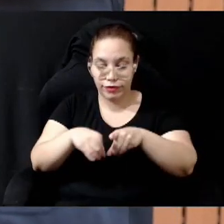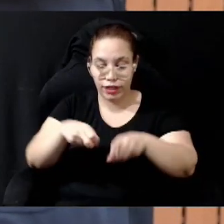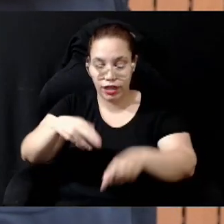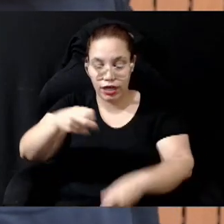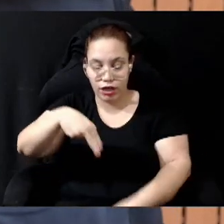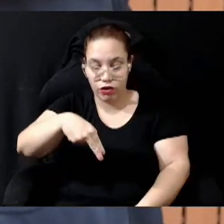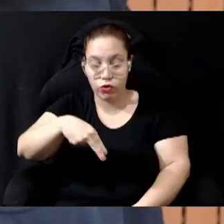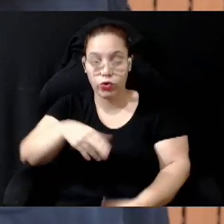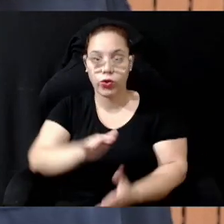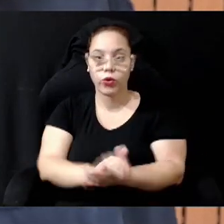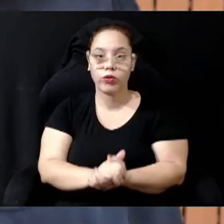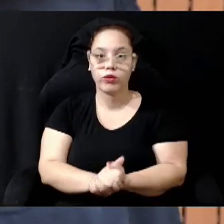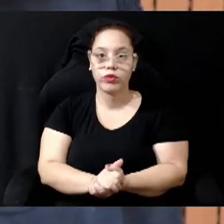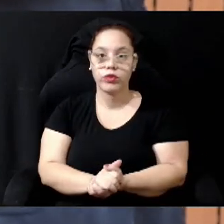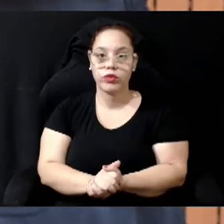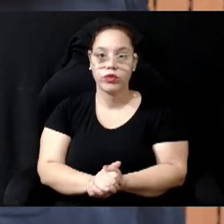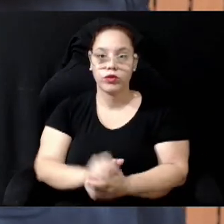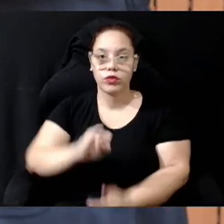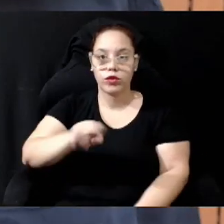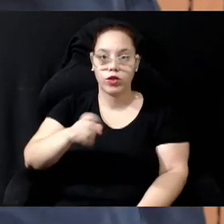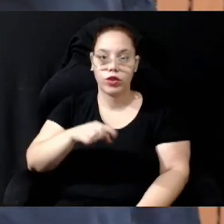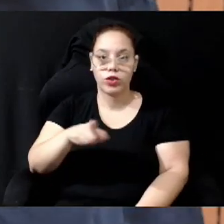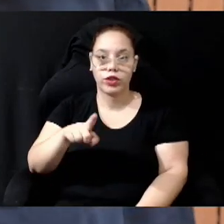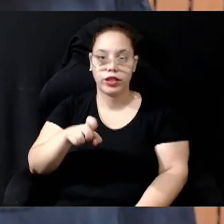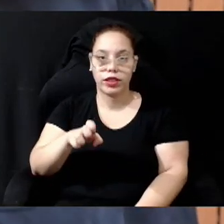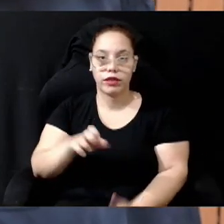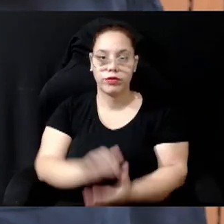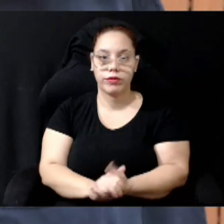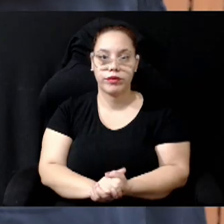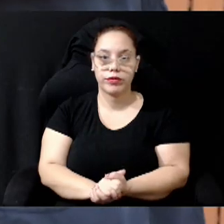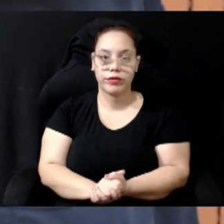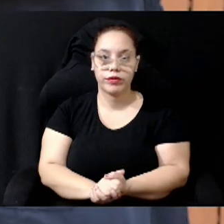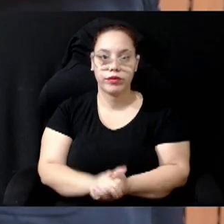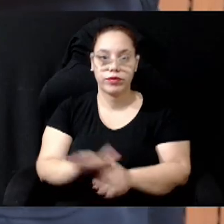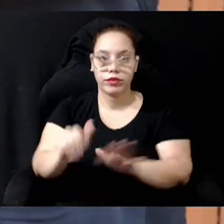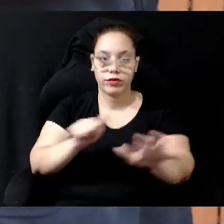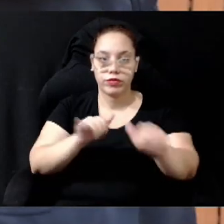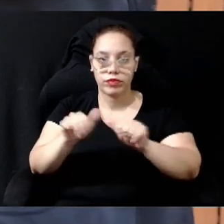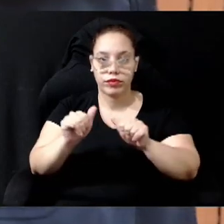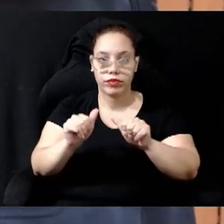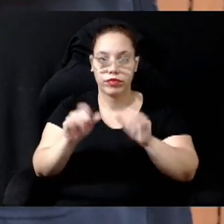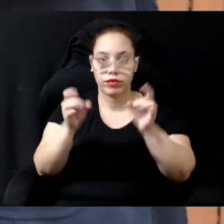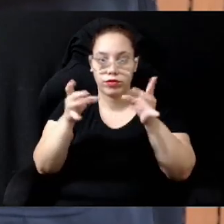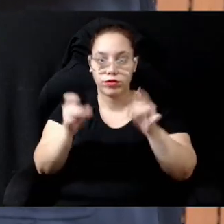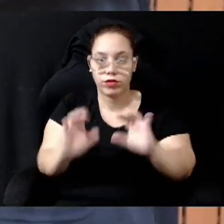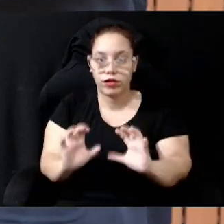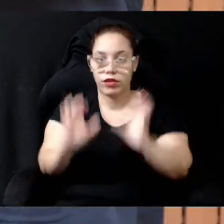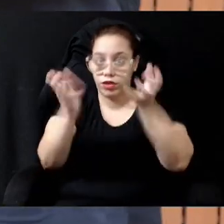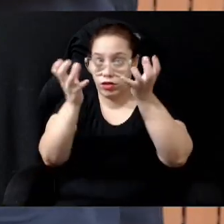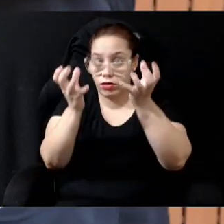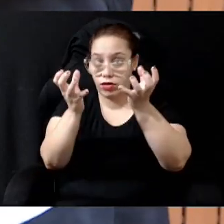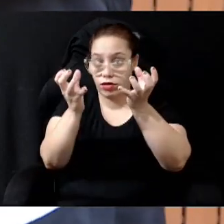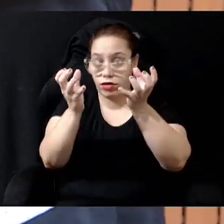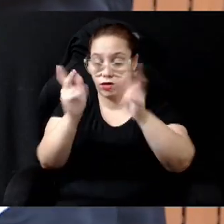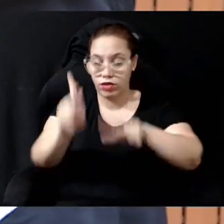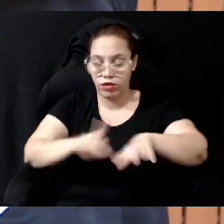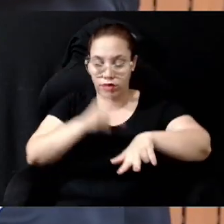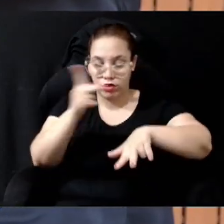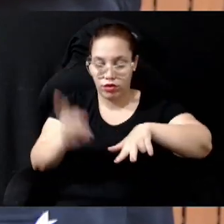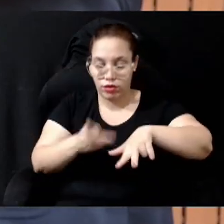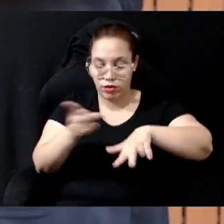Júnior a José Lafani Júnior. Convoco a comissão especial de honraria para exarar